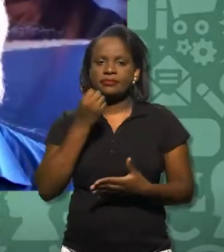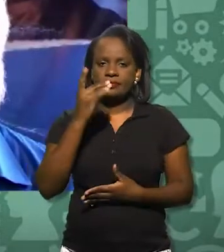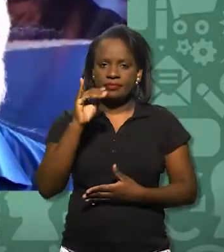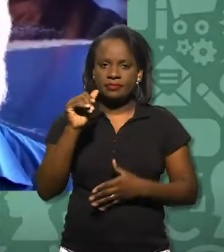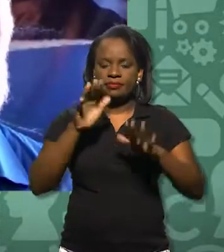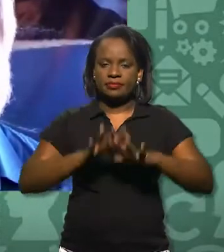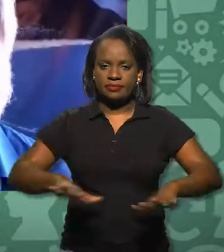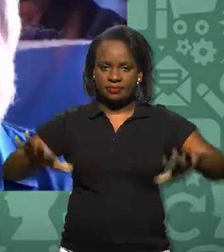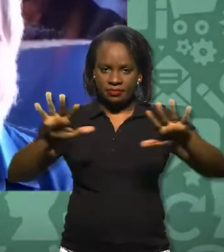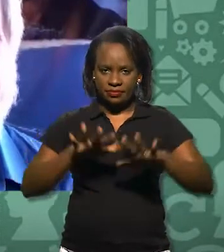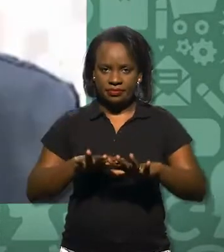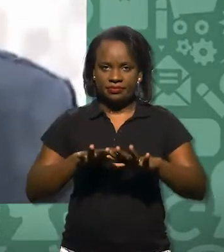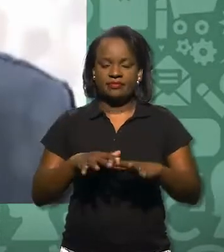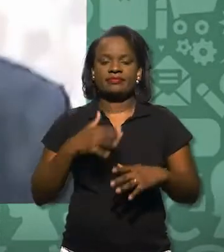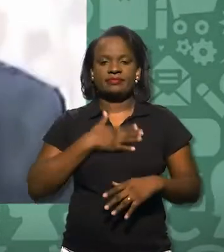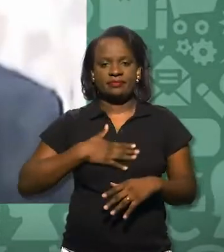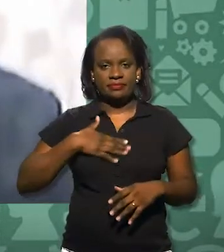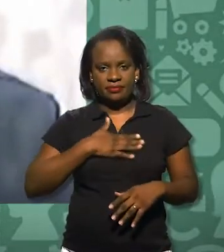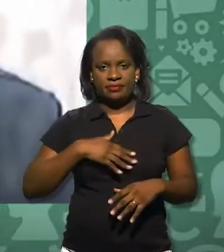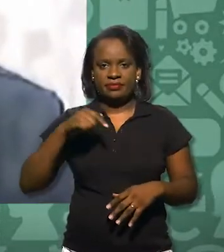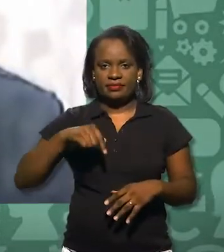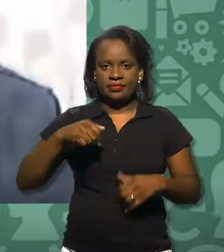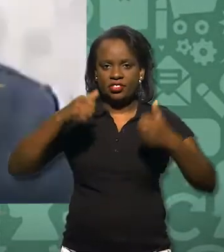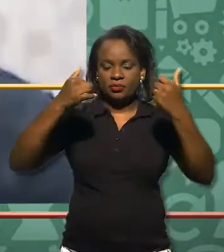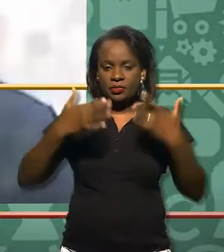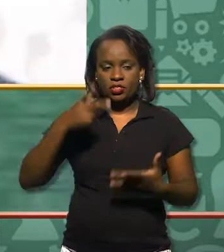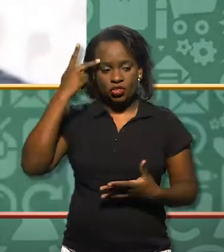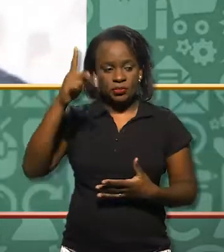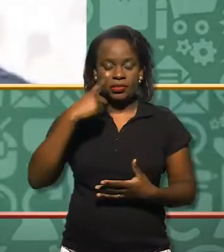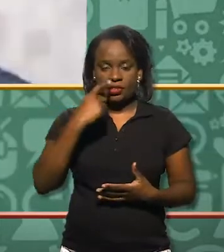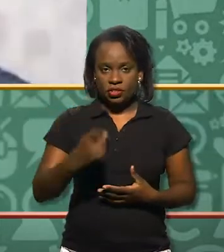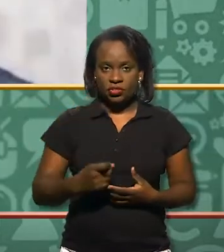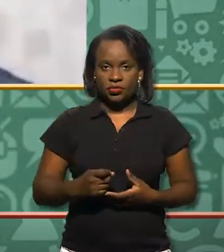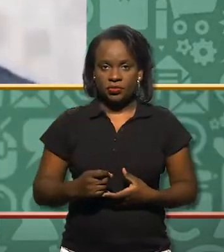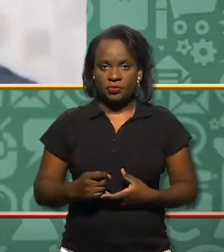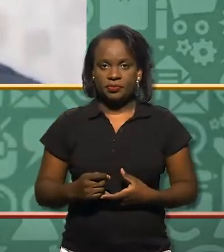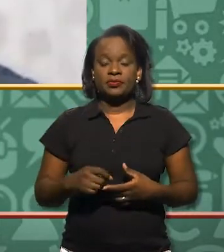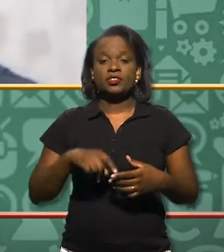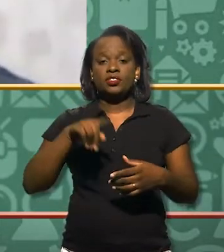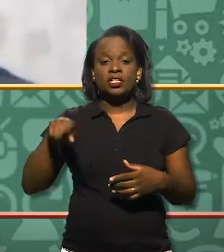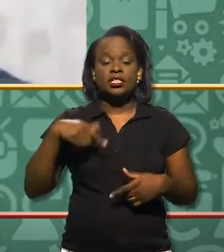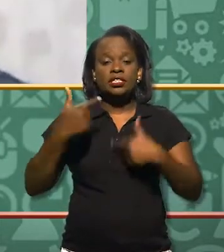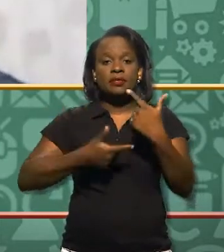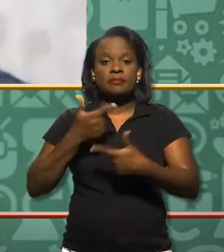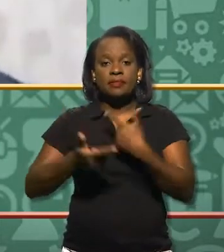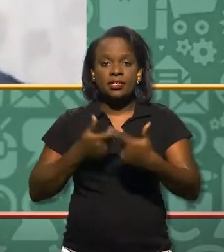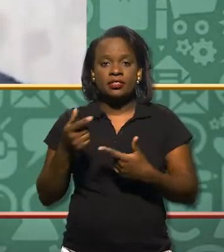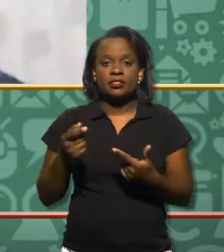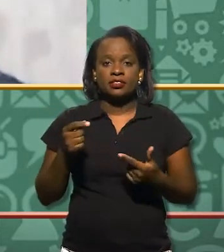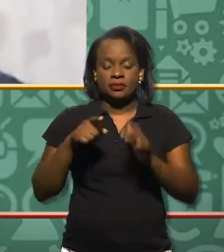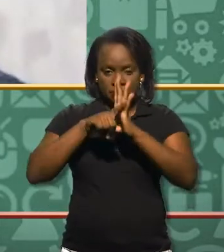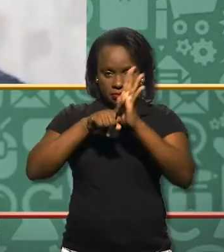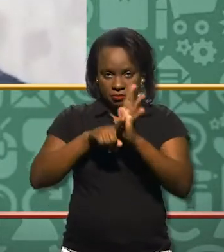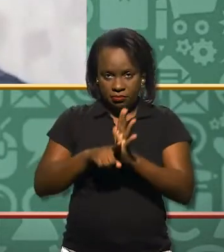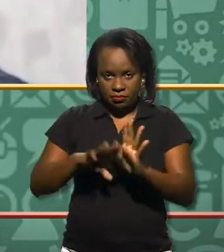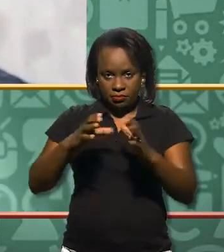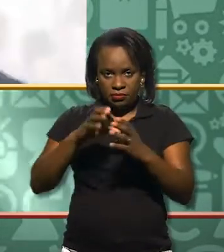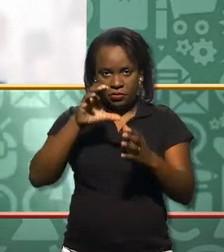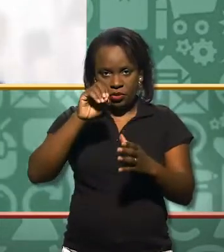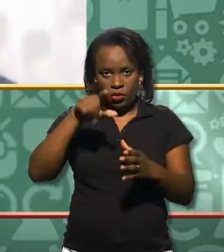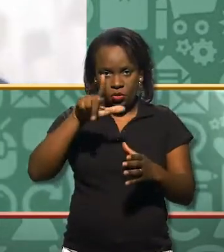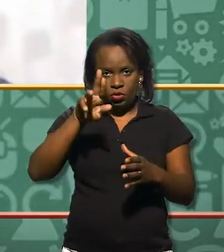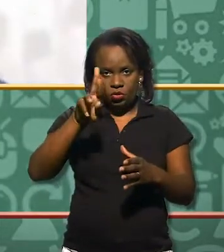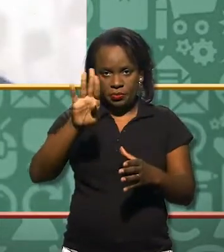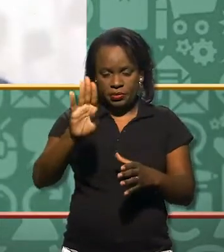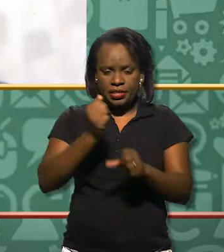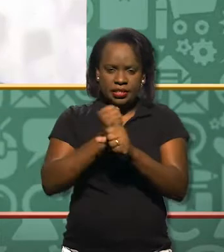Priscila. Bom dia a todos. É um prazer estar aqui falando sobre lixo. E nós fazemos esse trabalho no Centro de Pesquisas da Conlurb